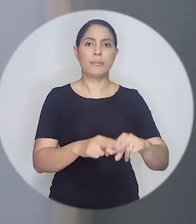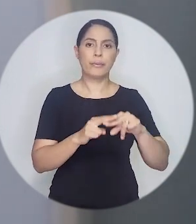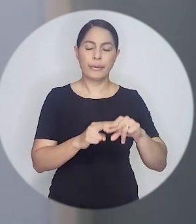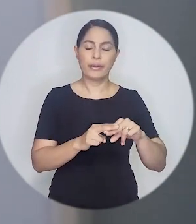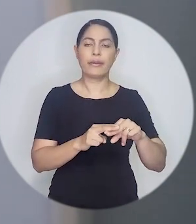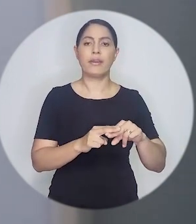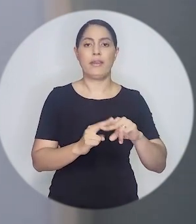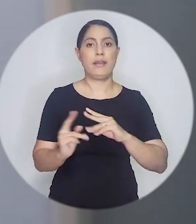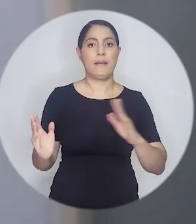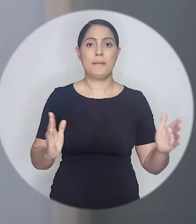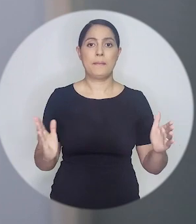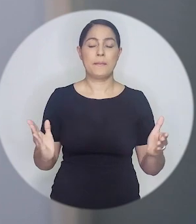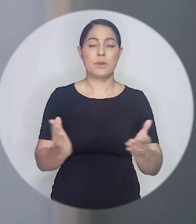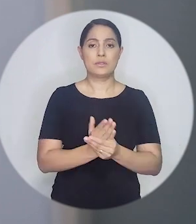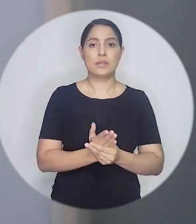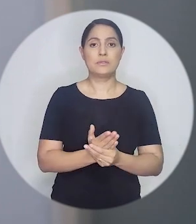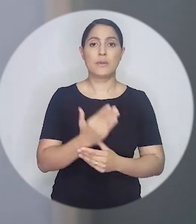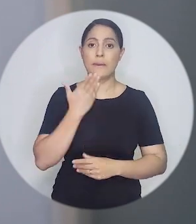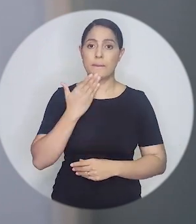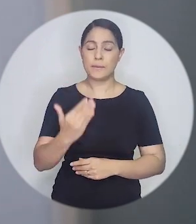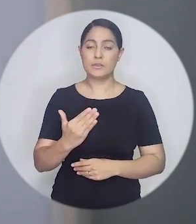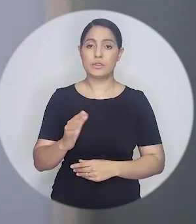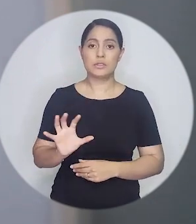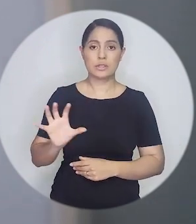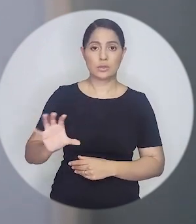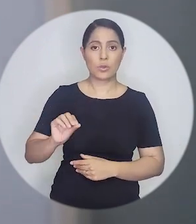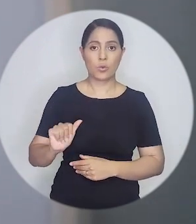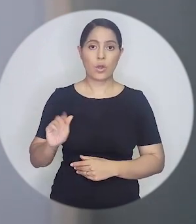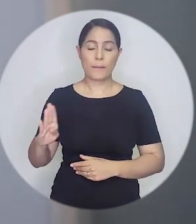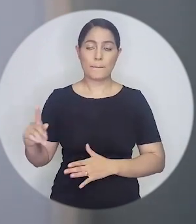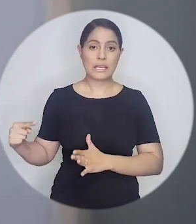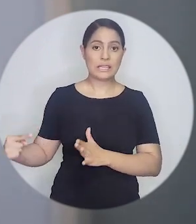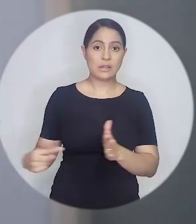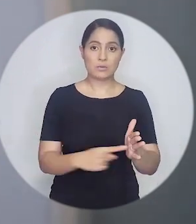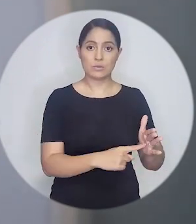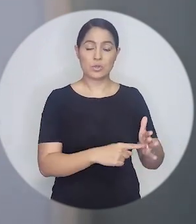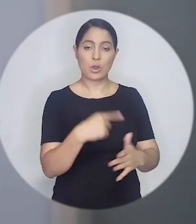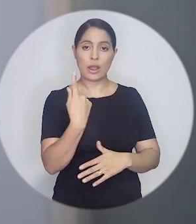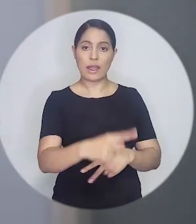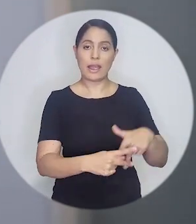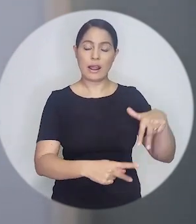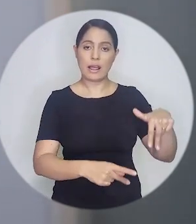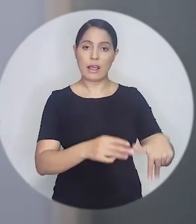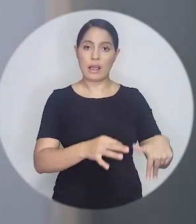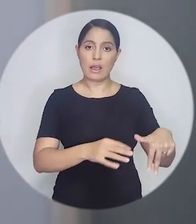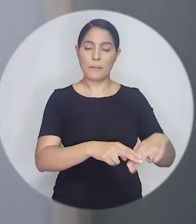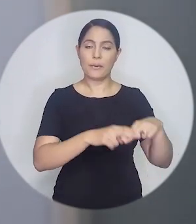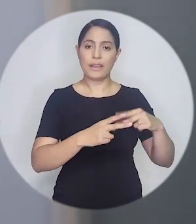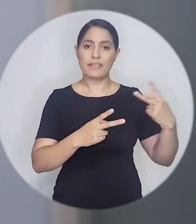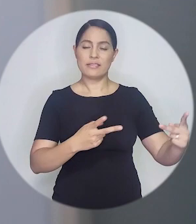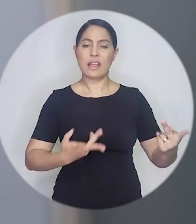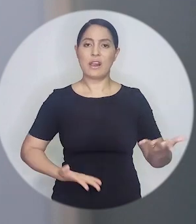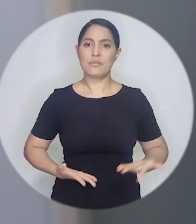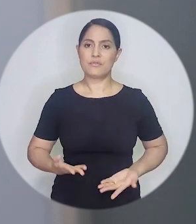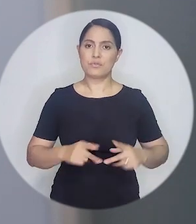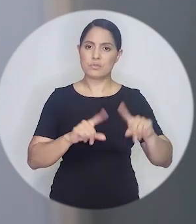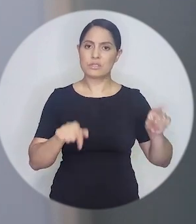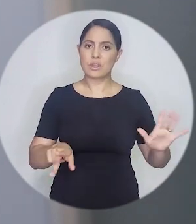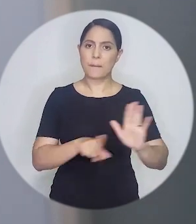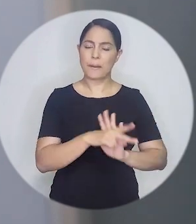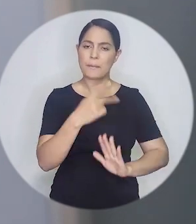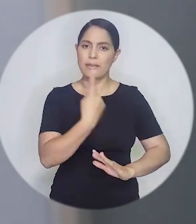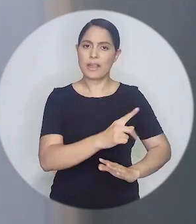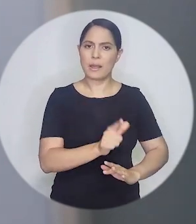Janeiro. A decisão foi tomada em processo iniciado a pedido da seccional da OAB, que denunciou a juíza por repassar a servidores